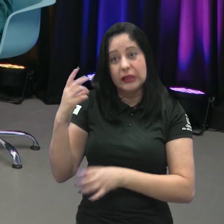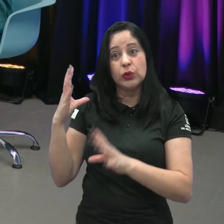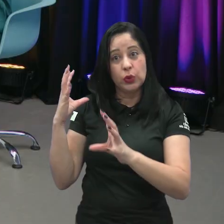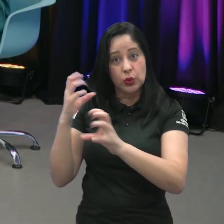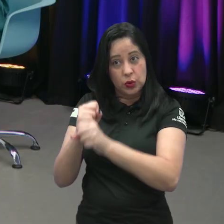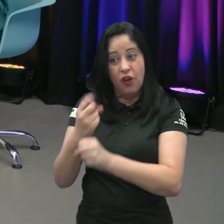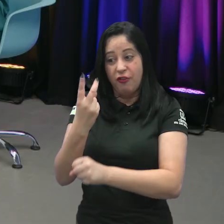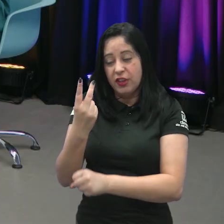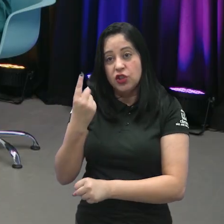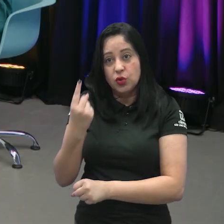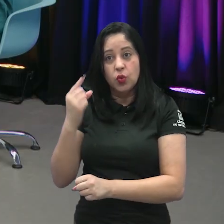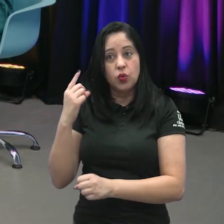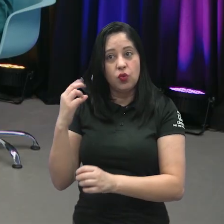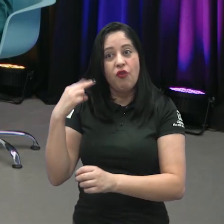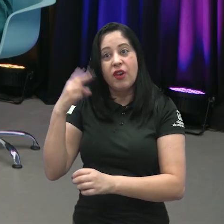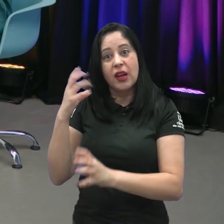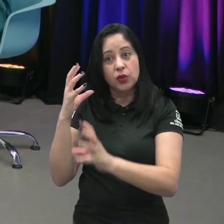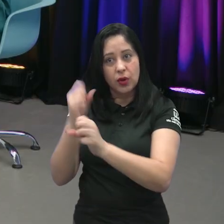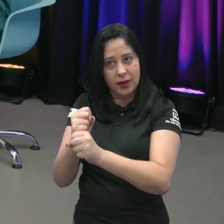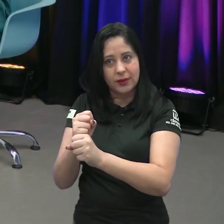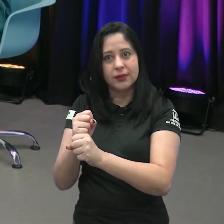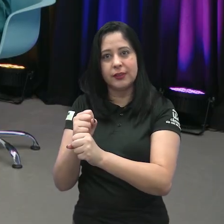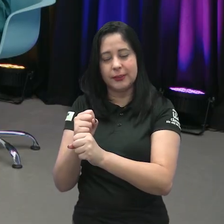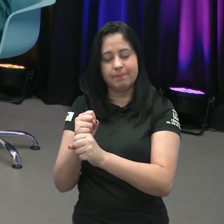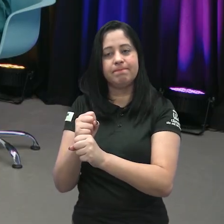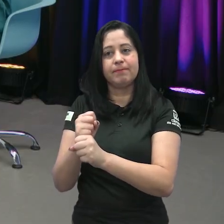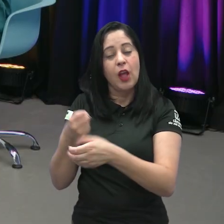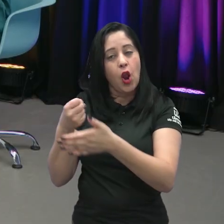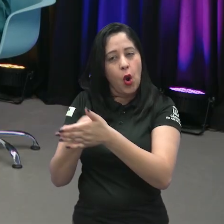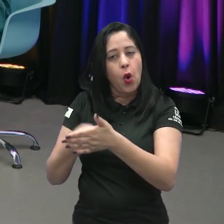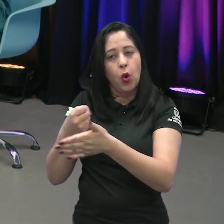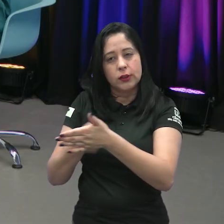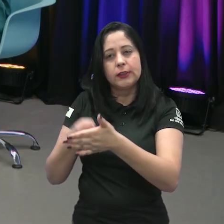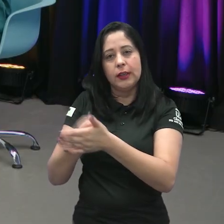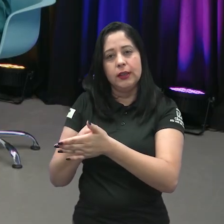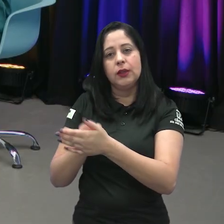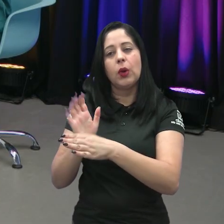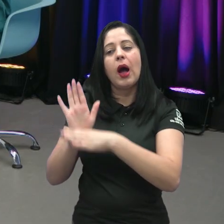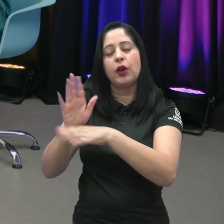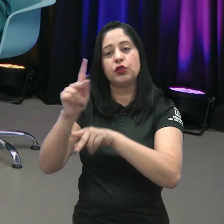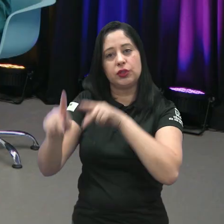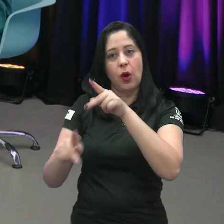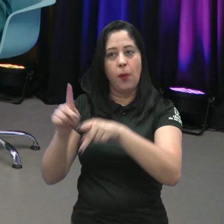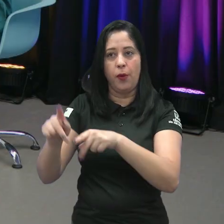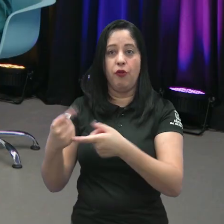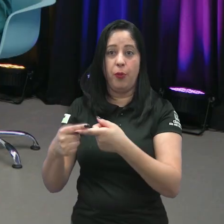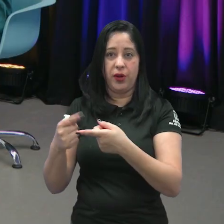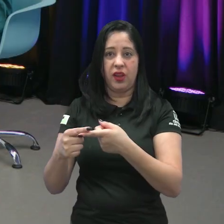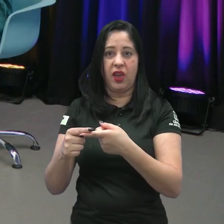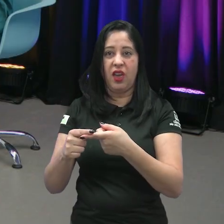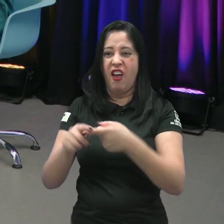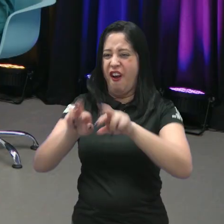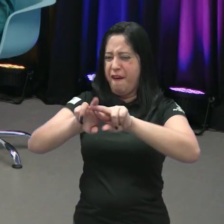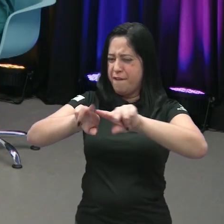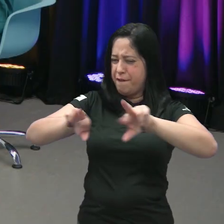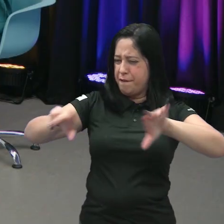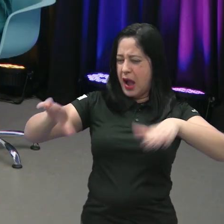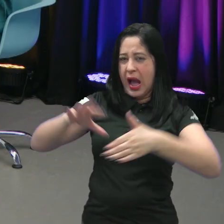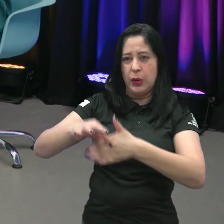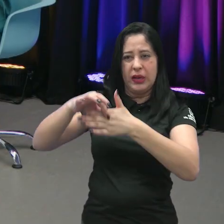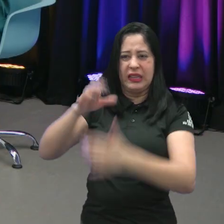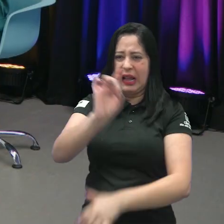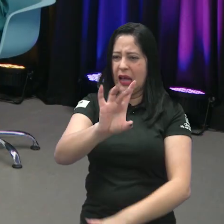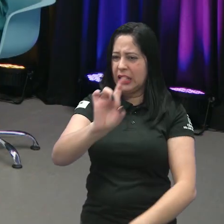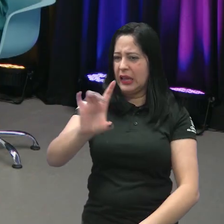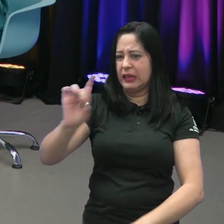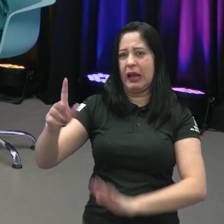líderes, 21 líderes, dando voz ao povo e lutando por eles, né? Porque são vários, né, líderes ali, cada um com o